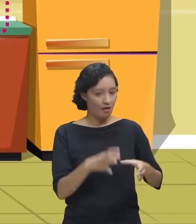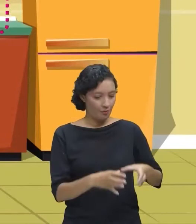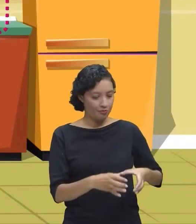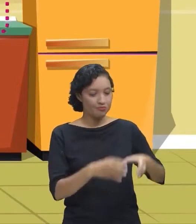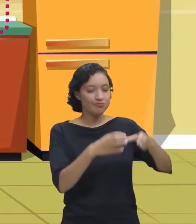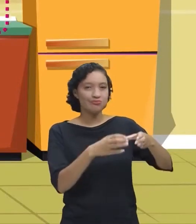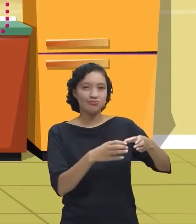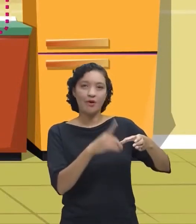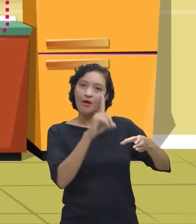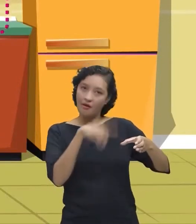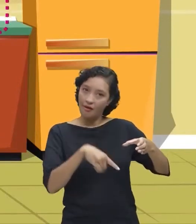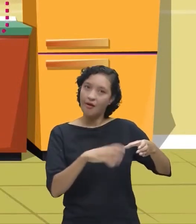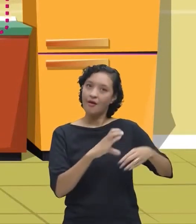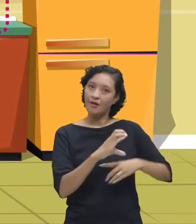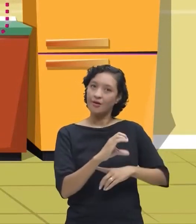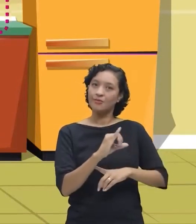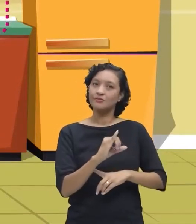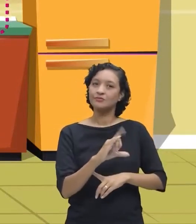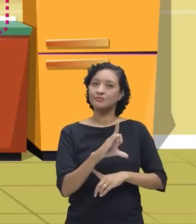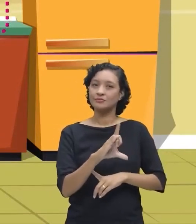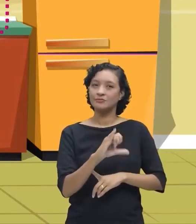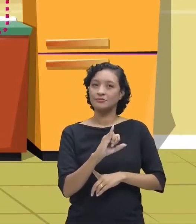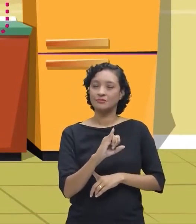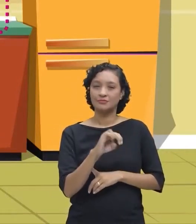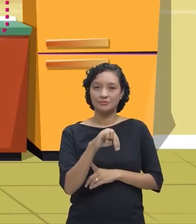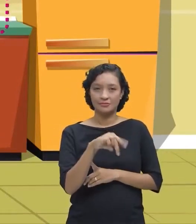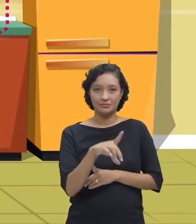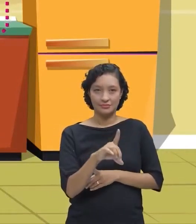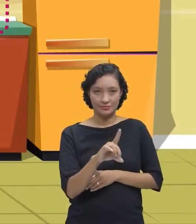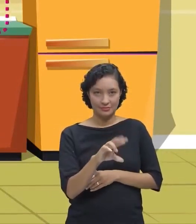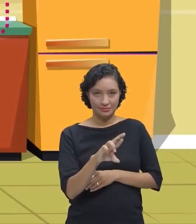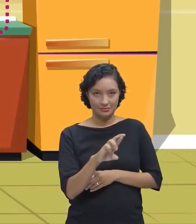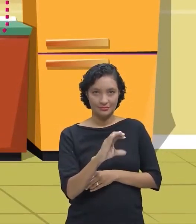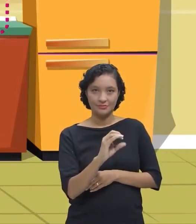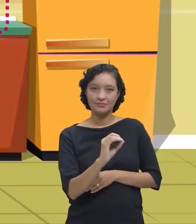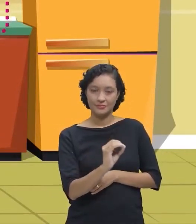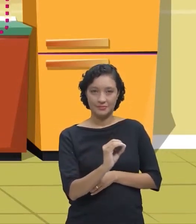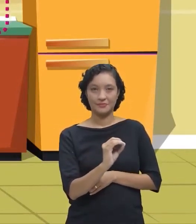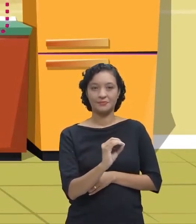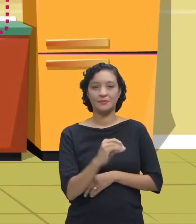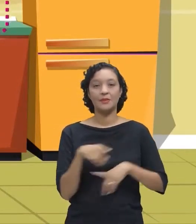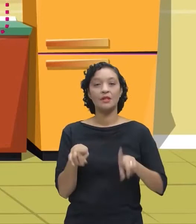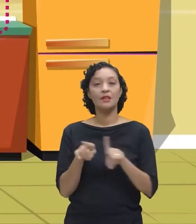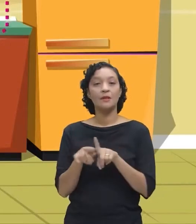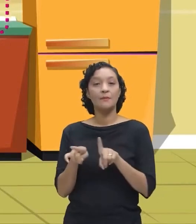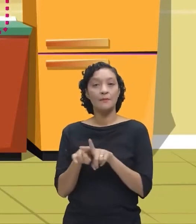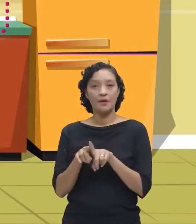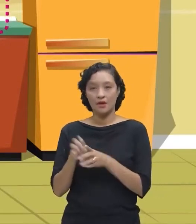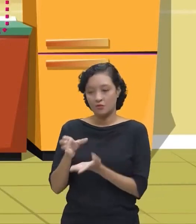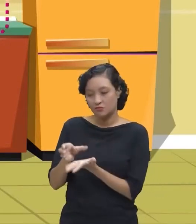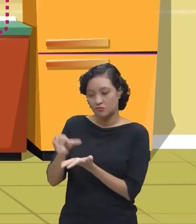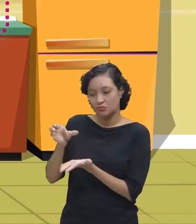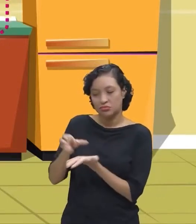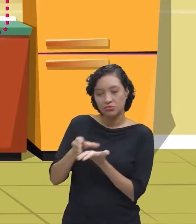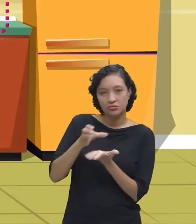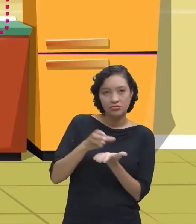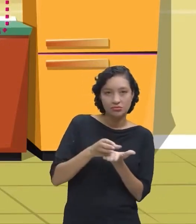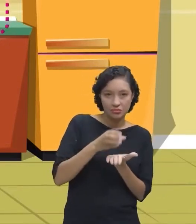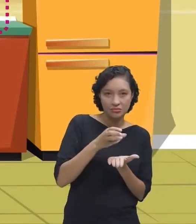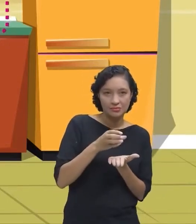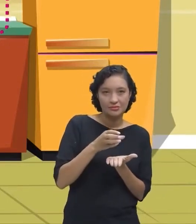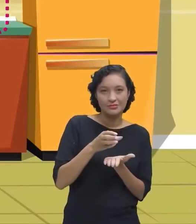é um cilindro. Temos as vasilhinhas ali atrás de mim também. São os